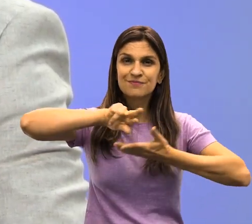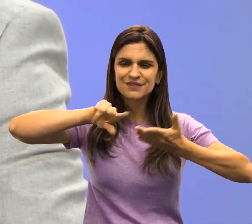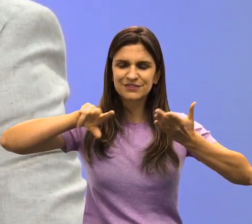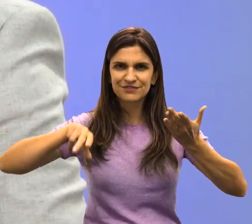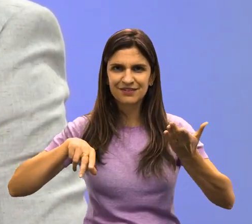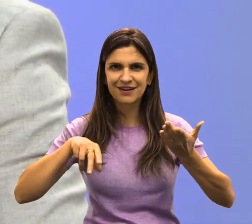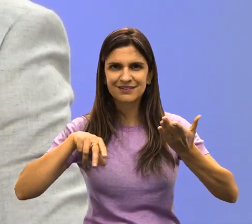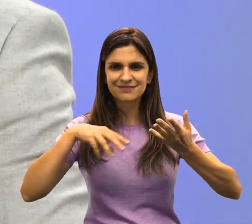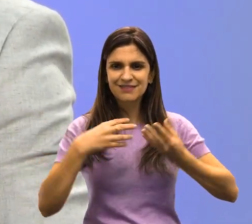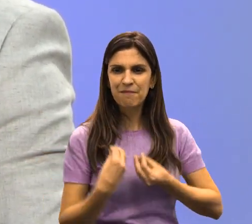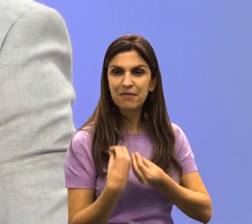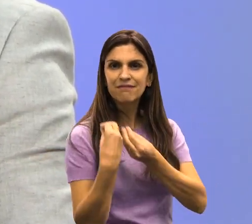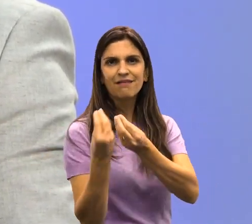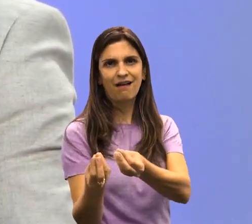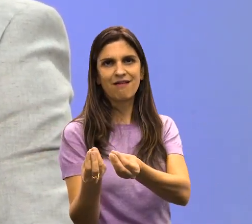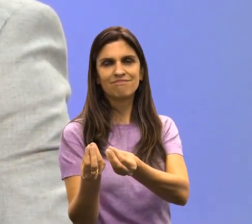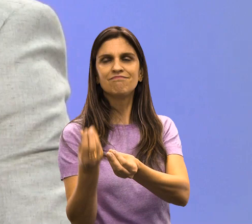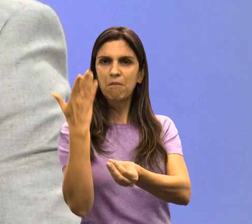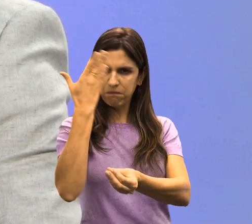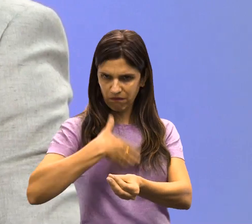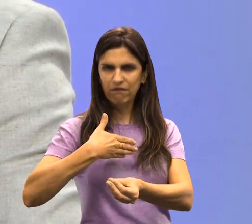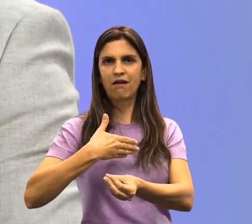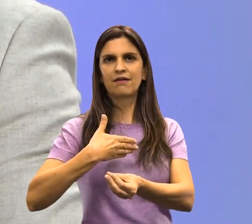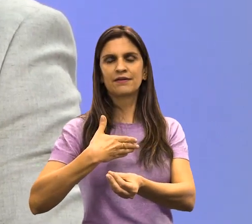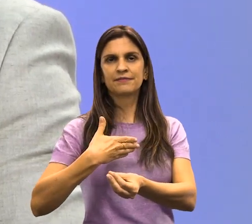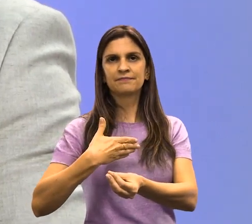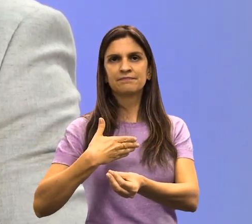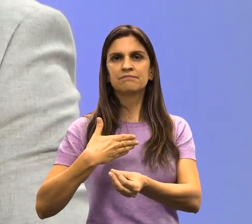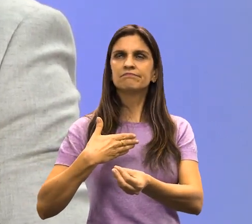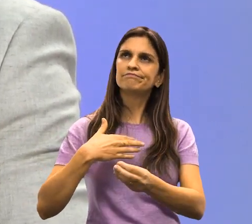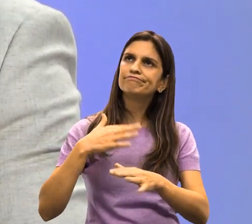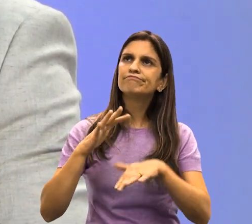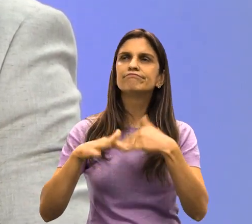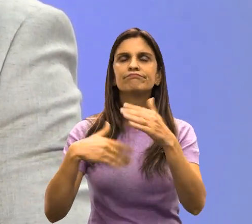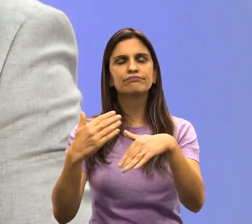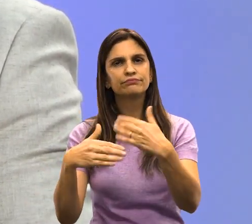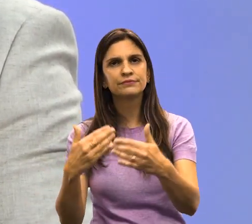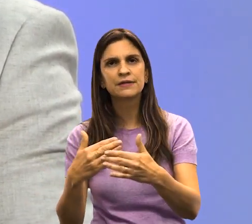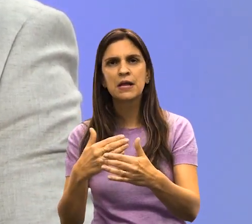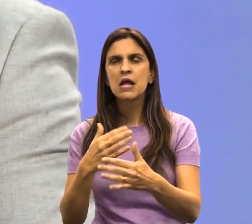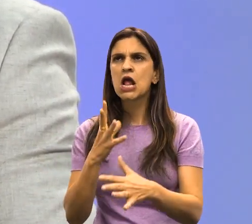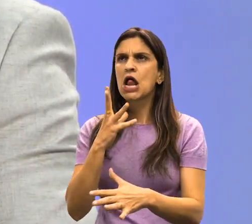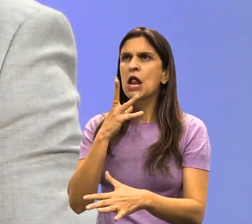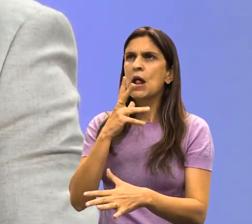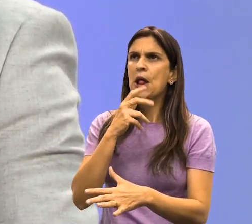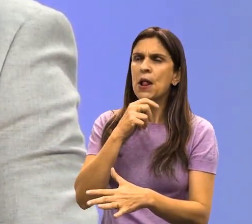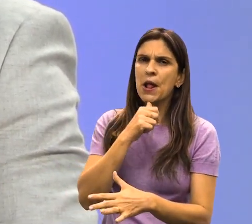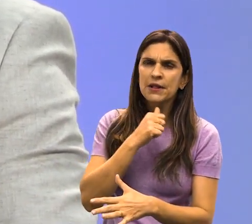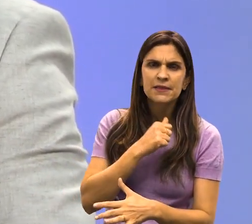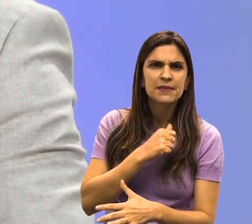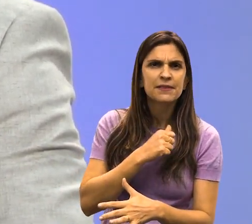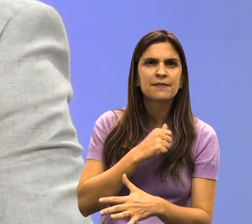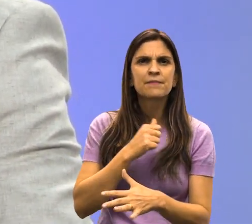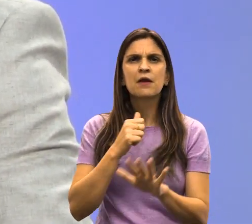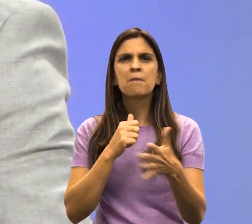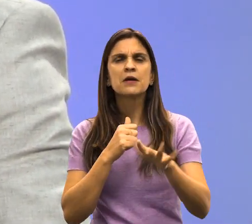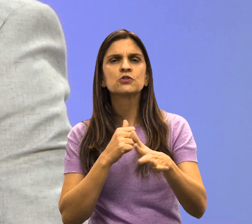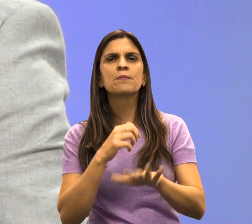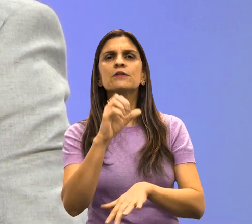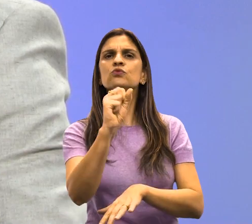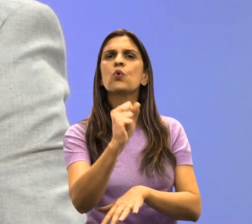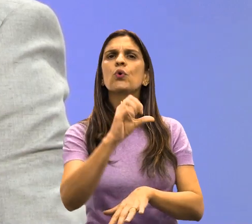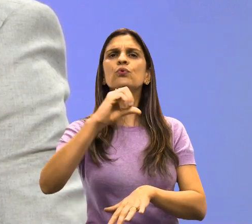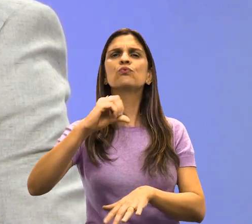exames, todos os laudos. Aí vem a burocracia. Aí vem a burocracia. Só para você ter uma ideia, demorava-se em média de 8 a